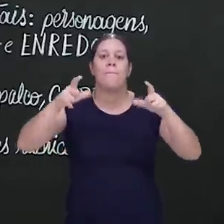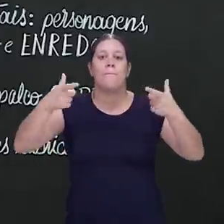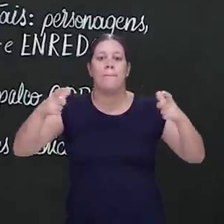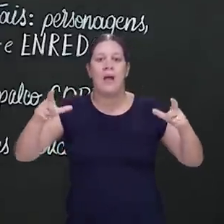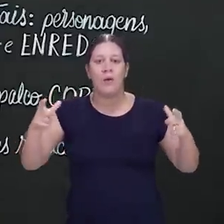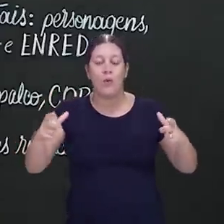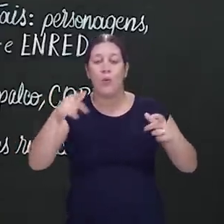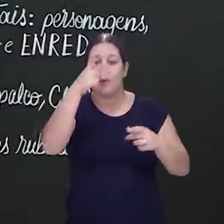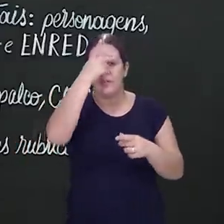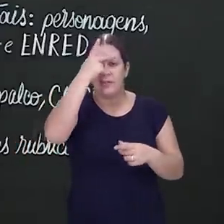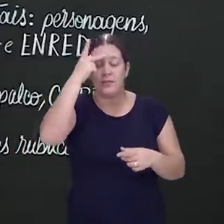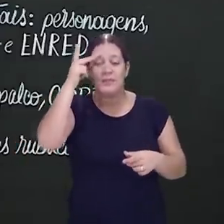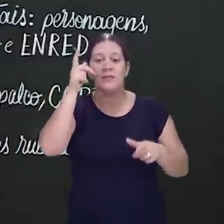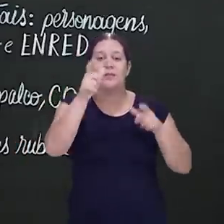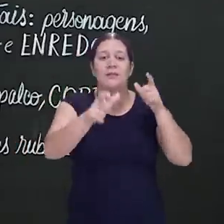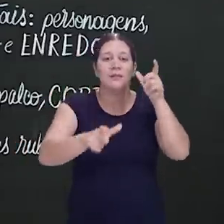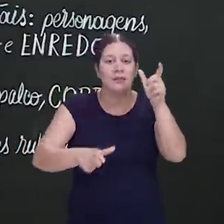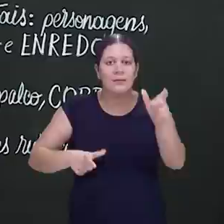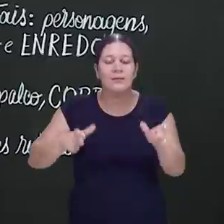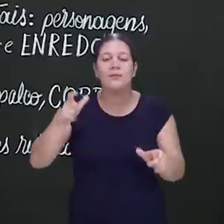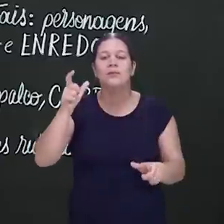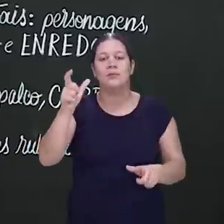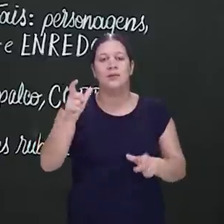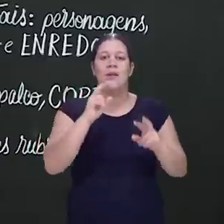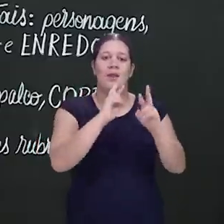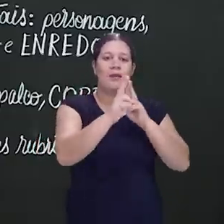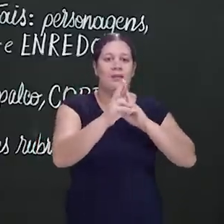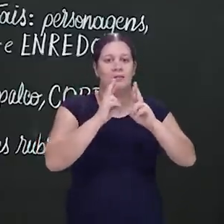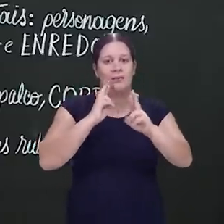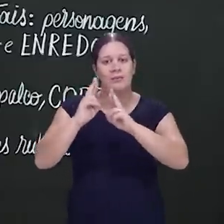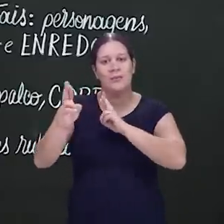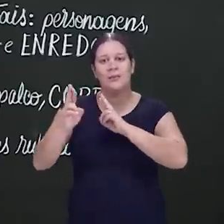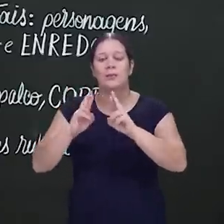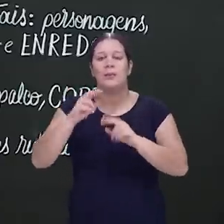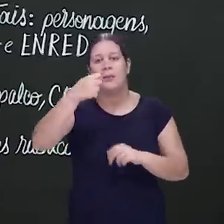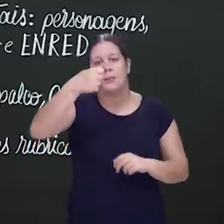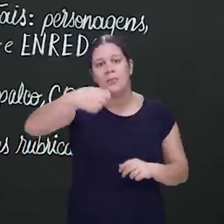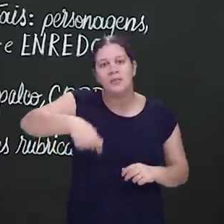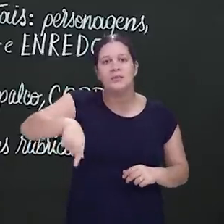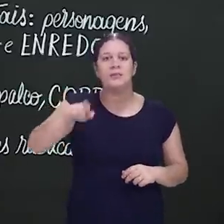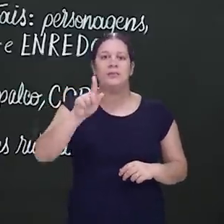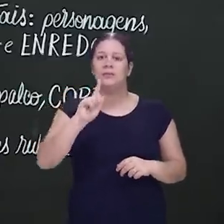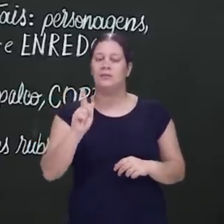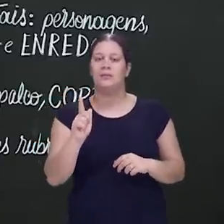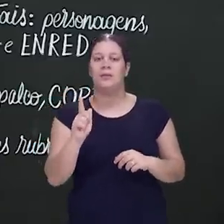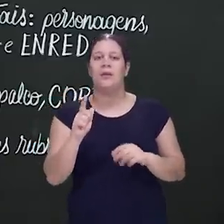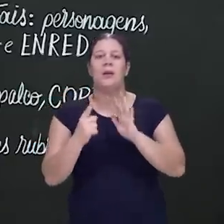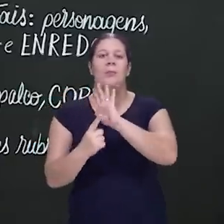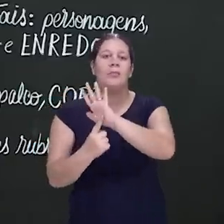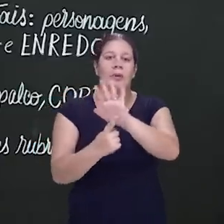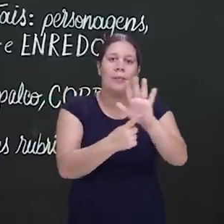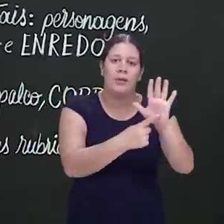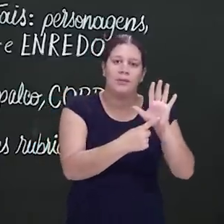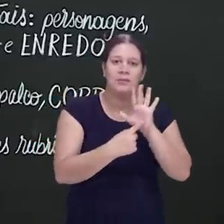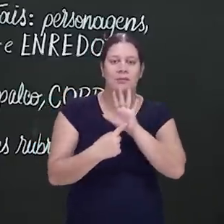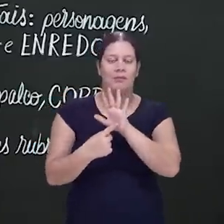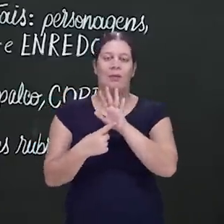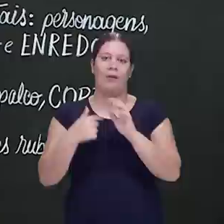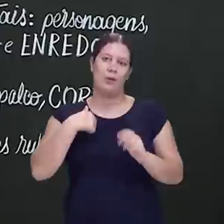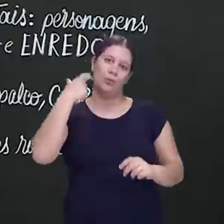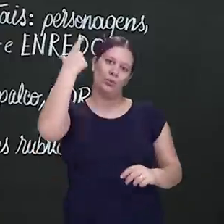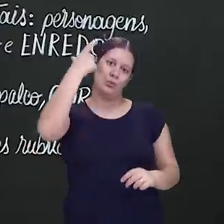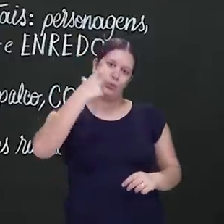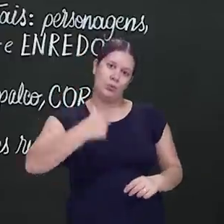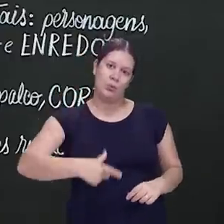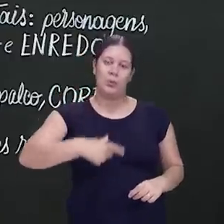Esses personagens se relacionam entre si e eles não precisam se apresentar necessariamente diante do público dizendo que são